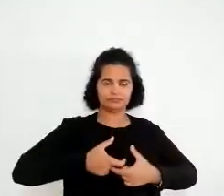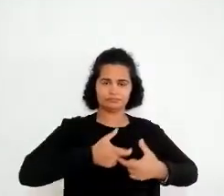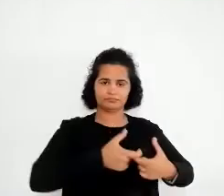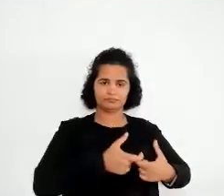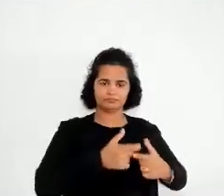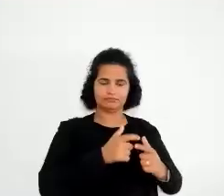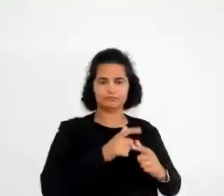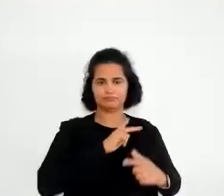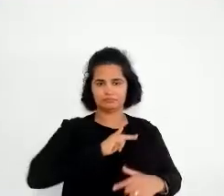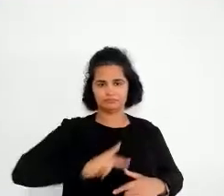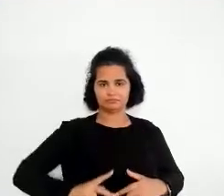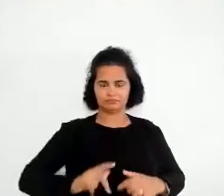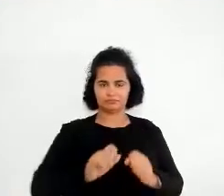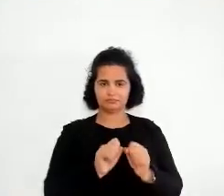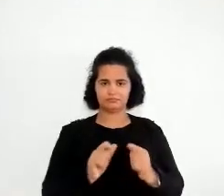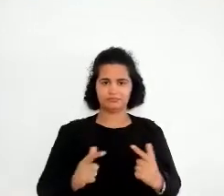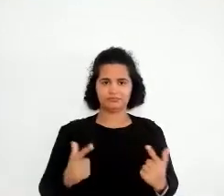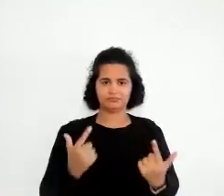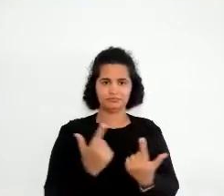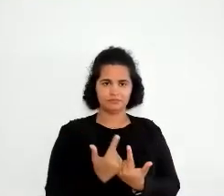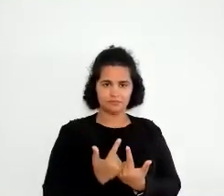Souza.